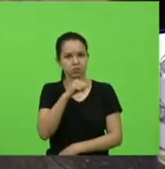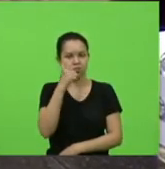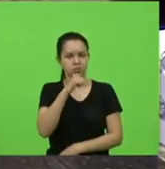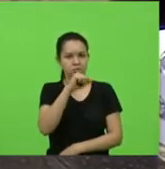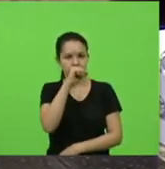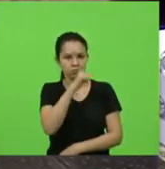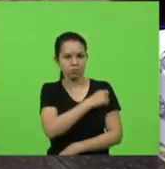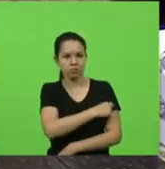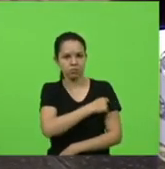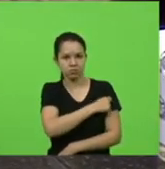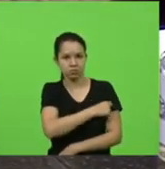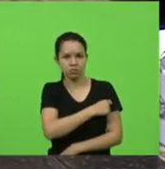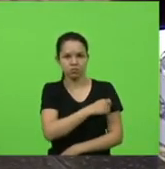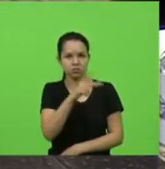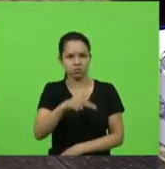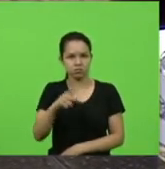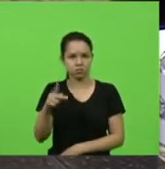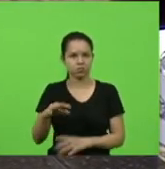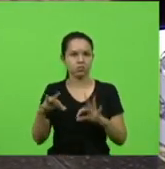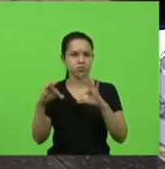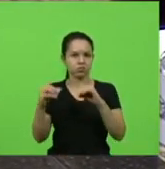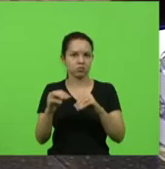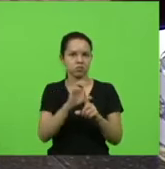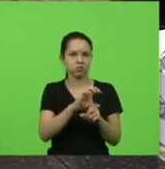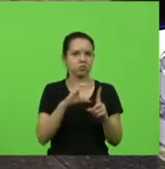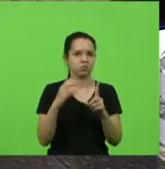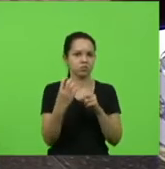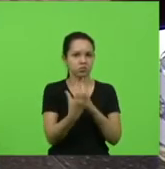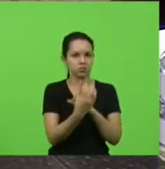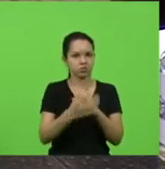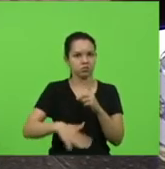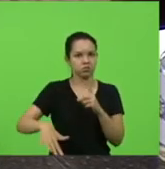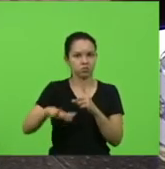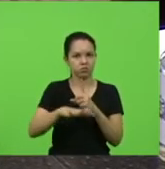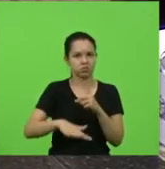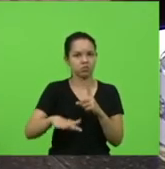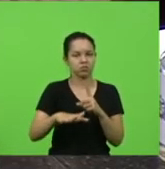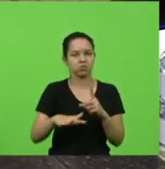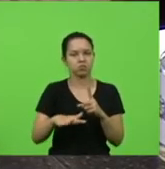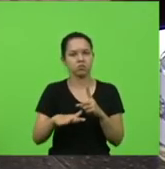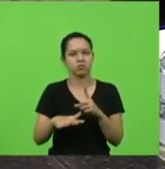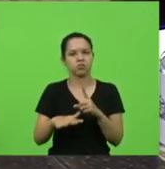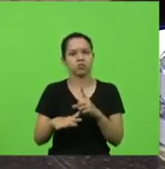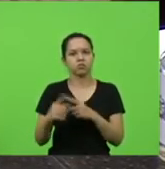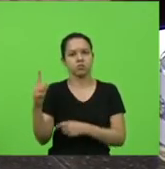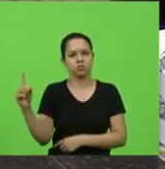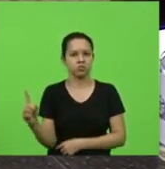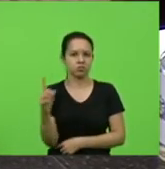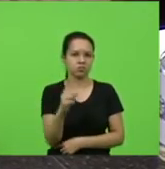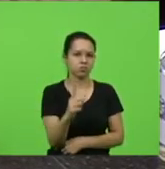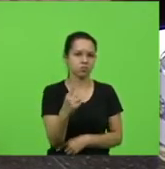dos professores, de todo, da comunidade, depois de um atentado que aconteceu